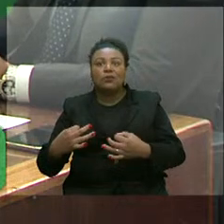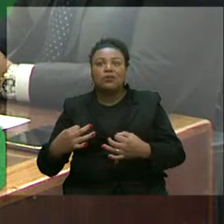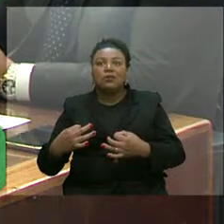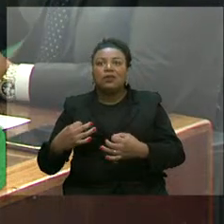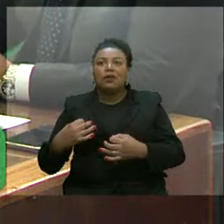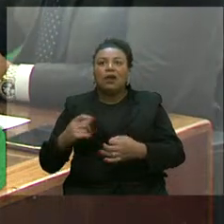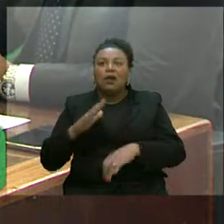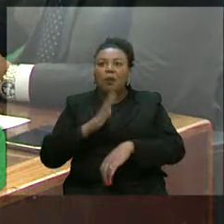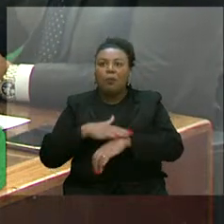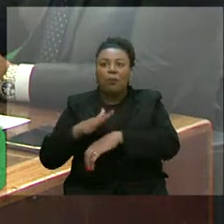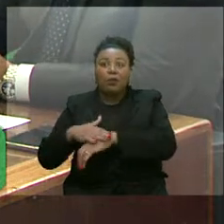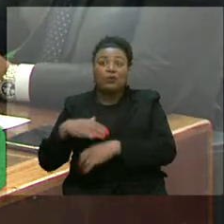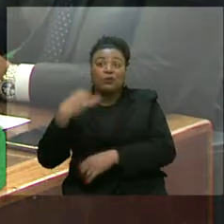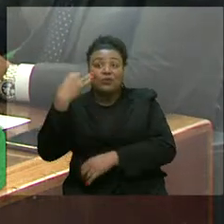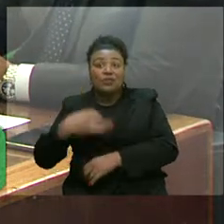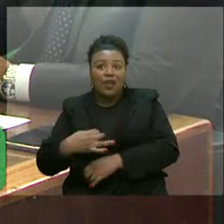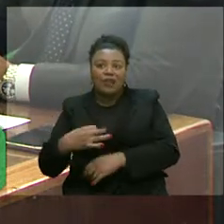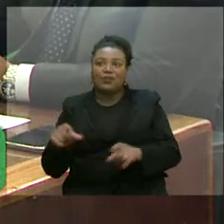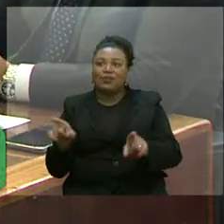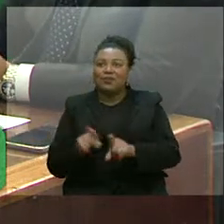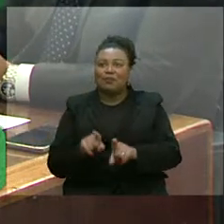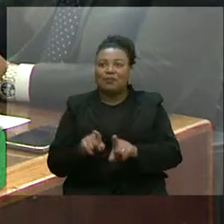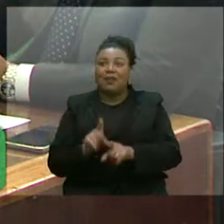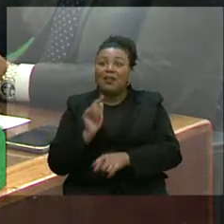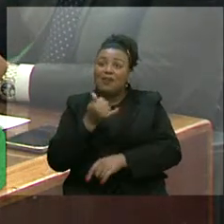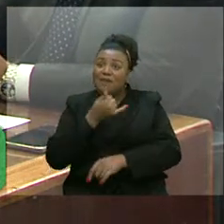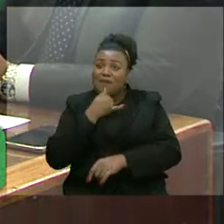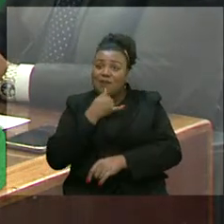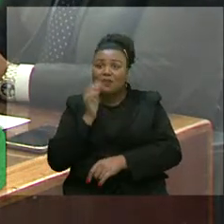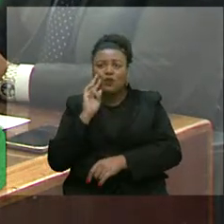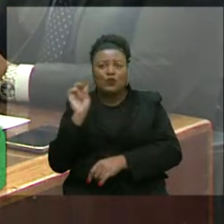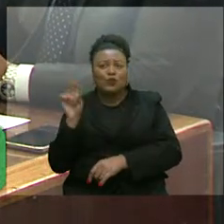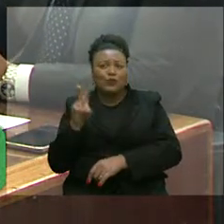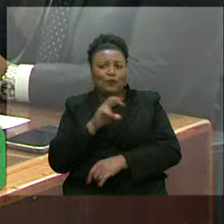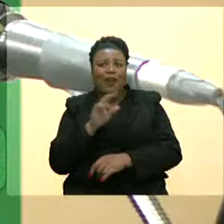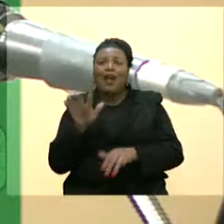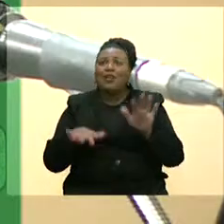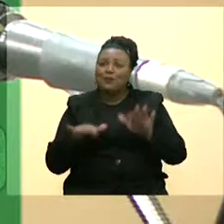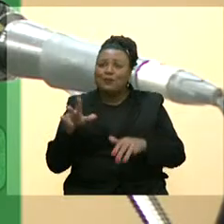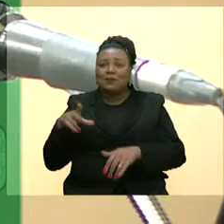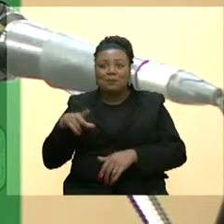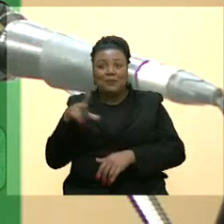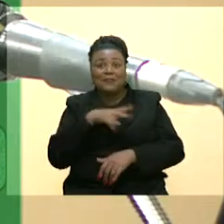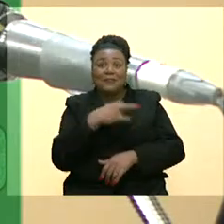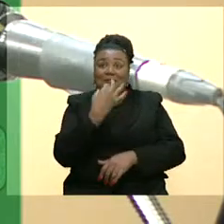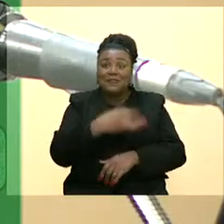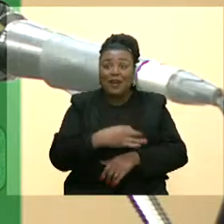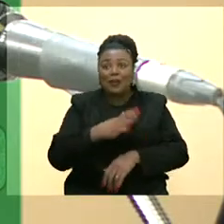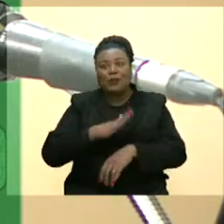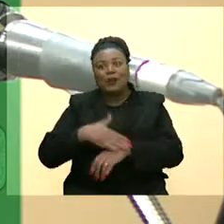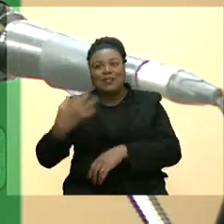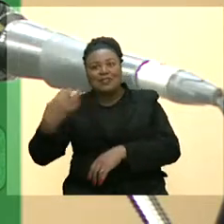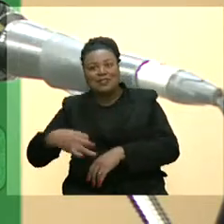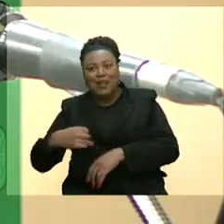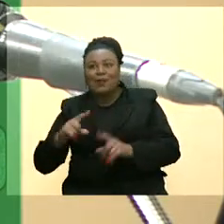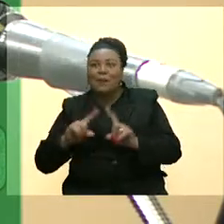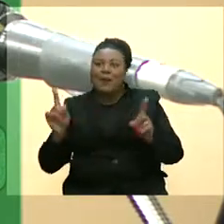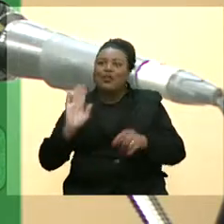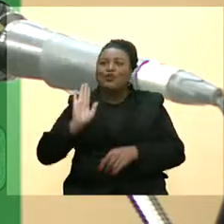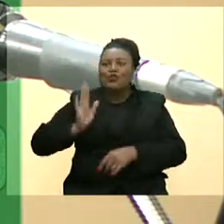secretário, em algum momento, no tempo certo também. Porque, infelizmente, a gente vê, às vezes, o paciente certo, no local certo, mas